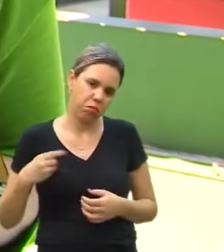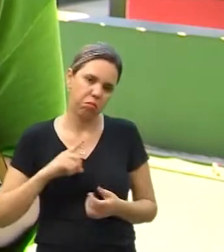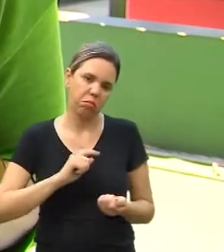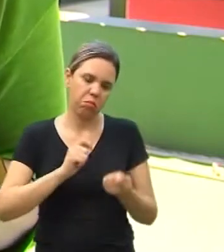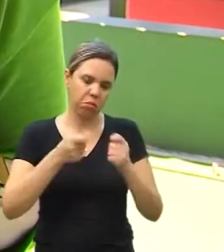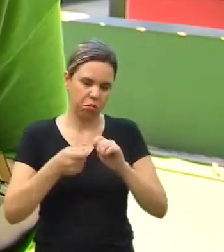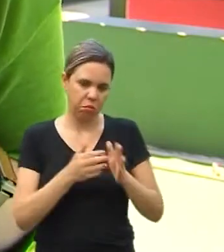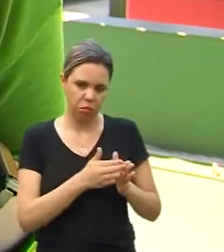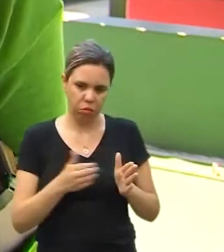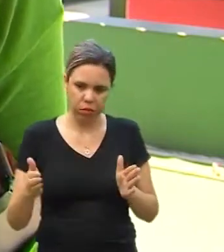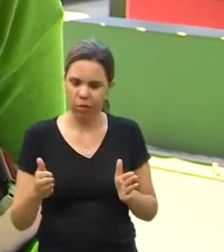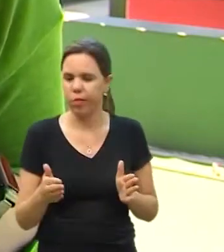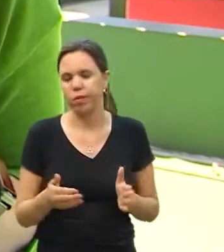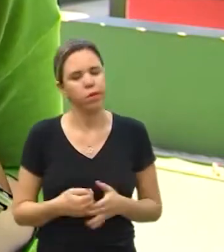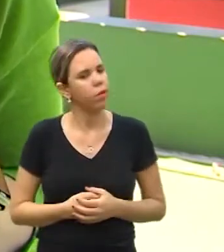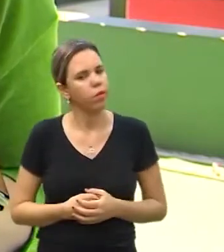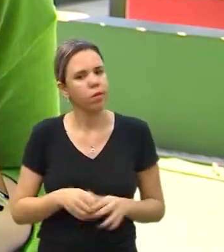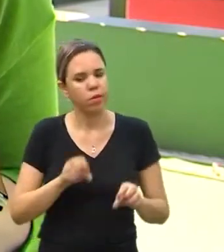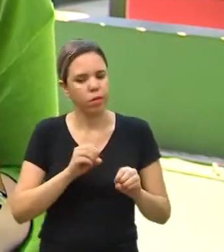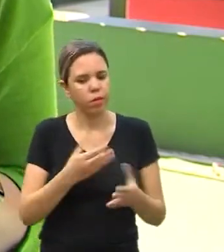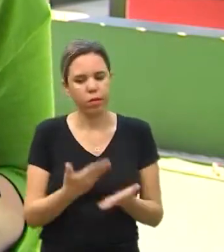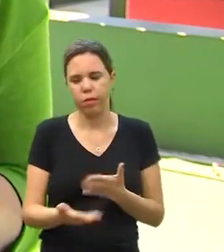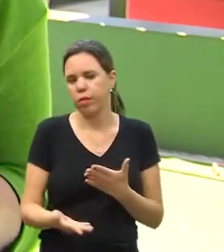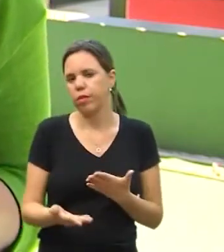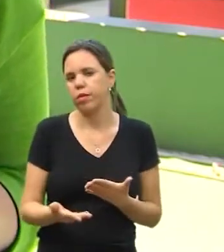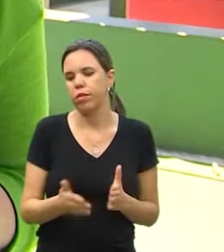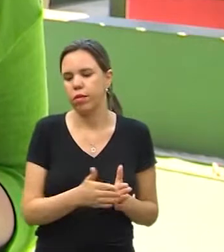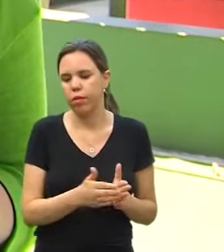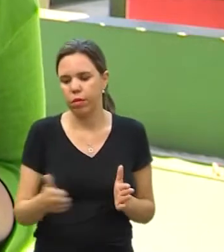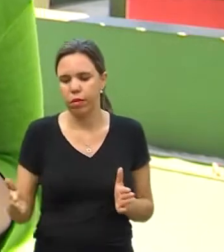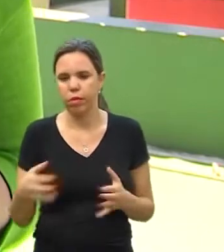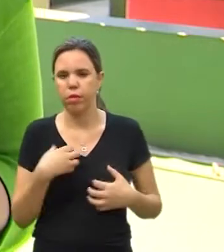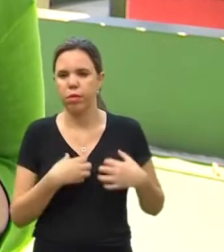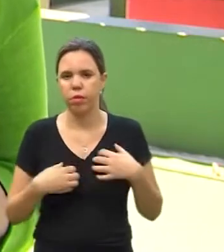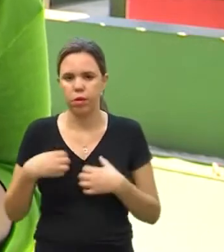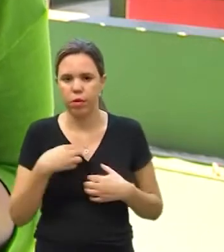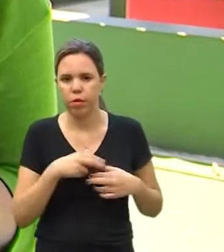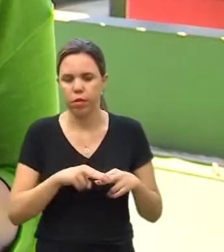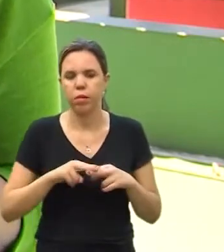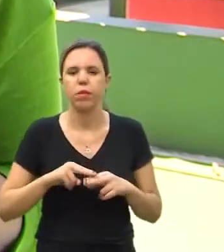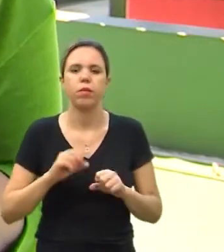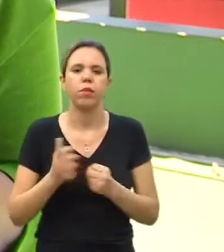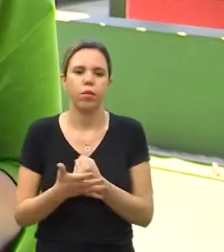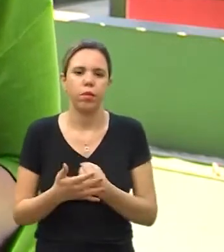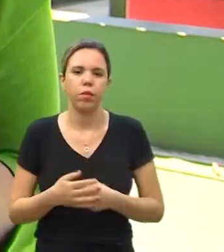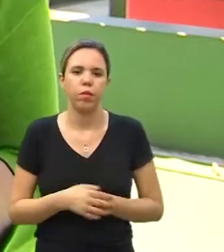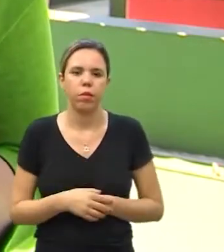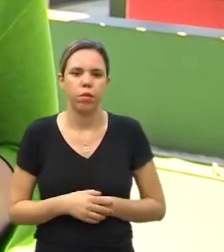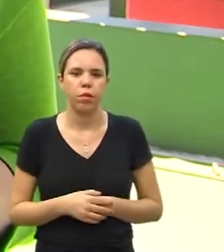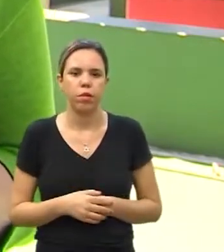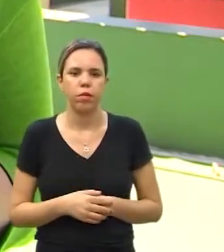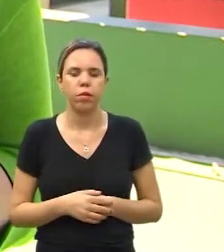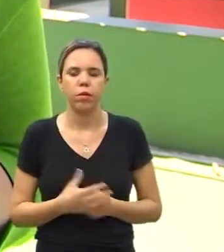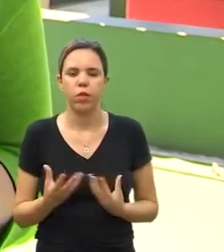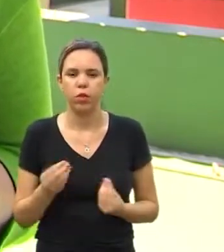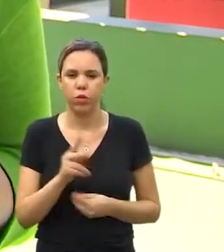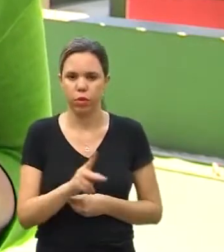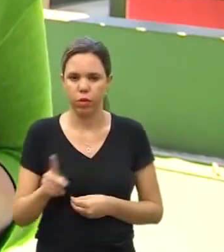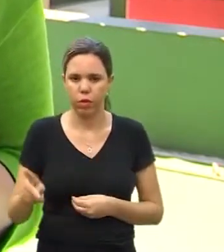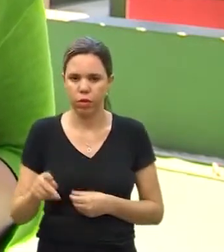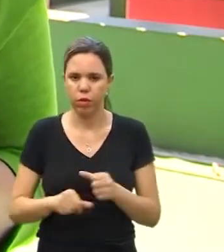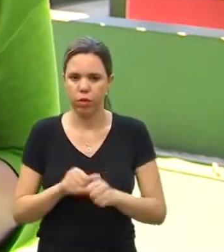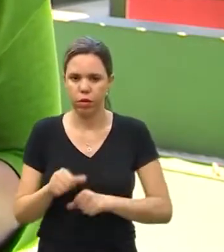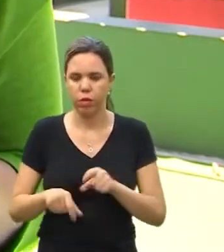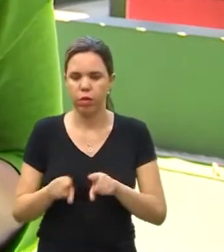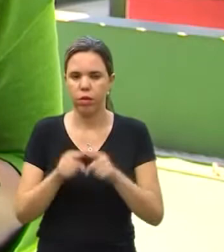que se reinventar para não deixar o ensino perder no meio do caos gerado pela Covid-19. Muitos educadores